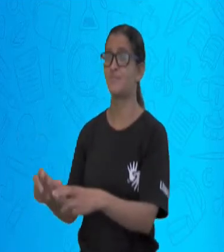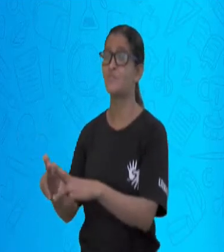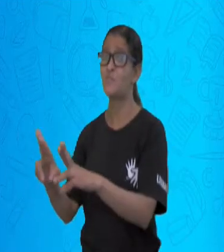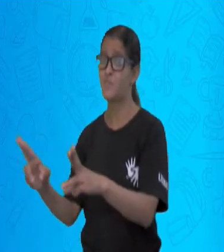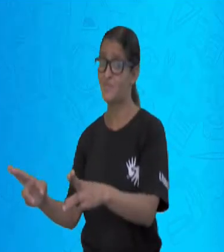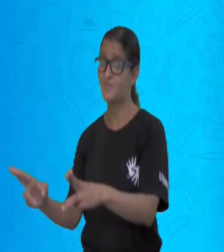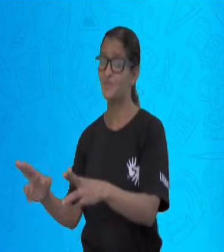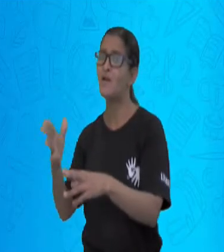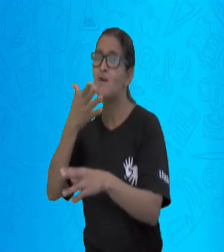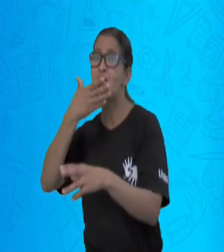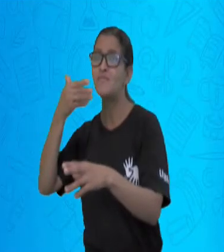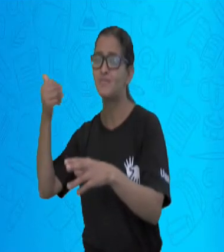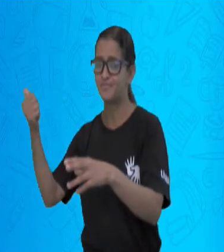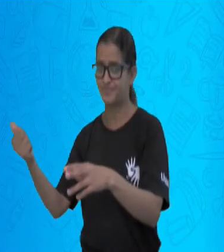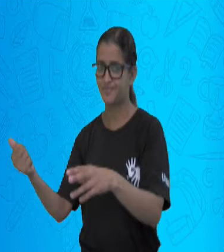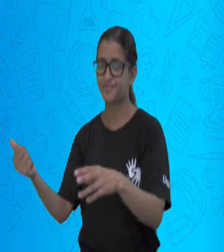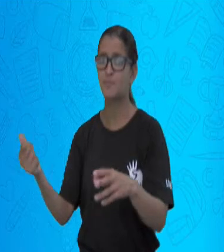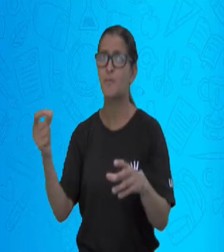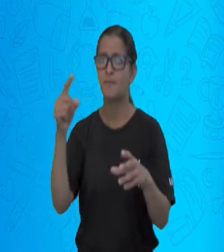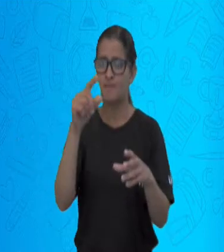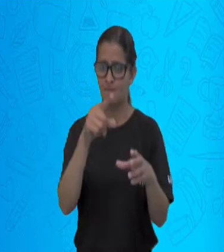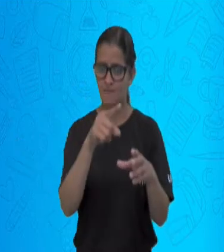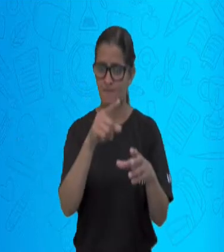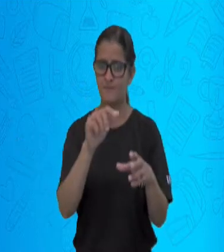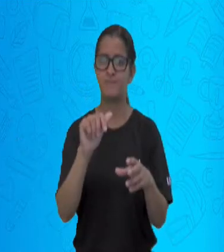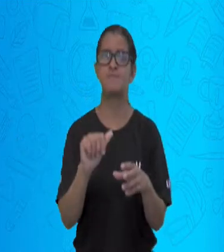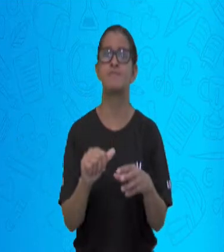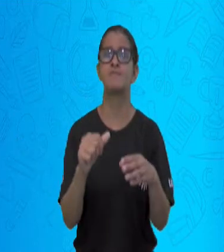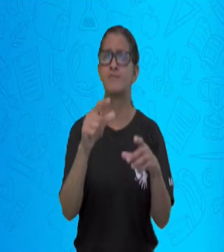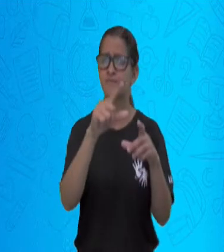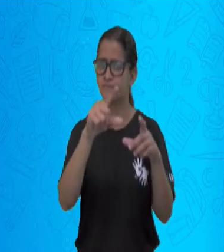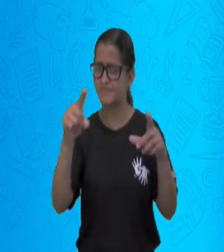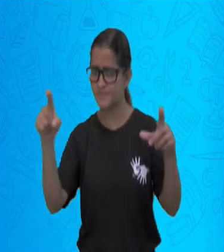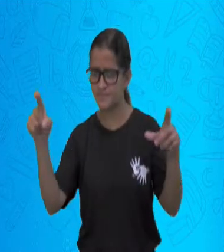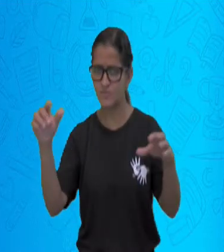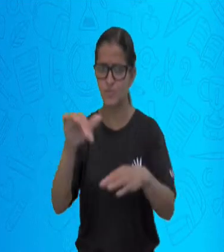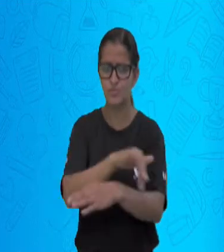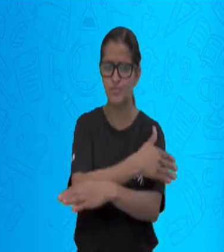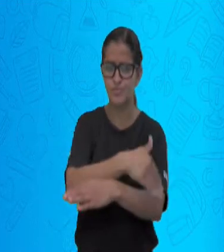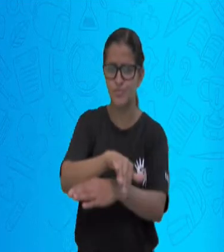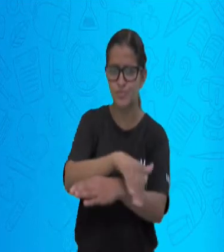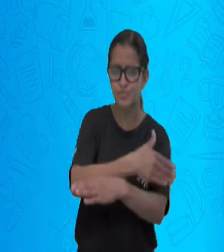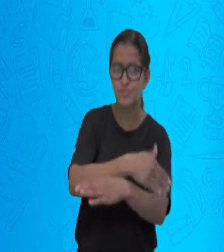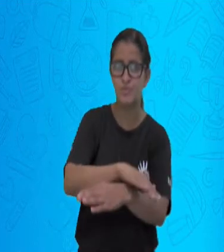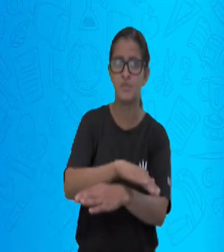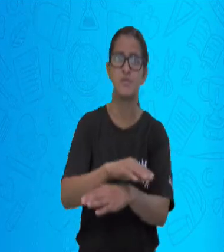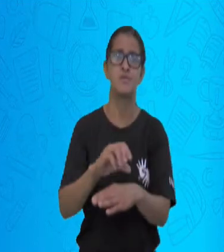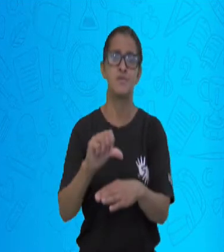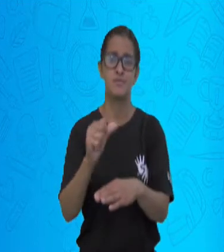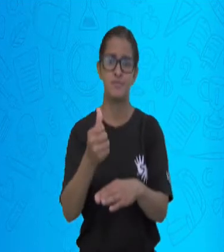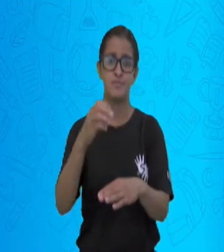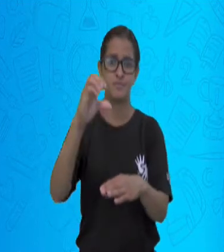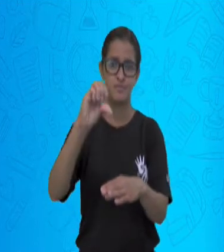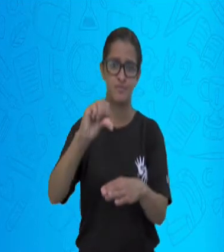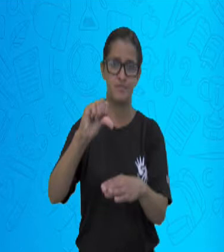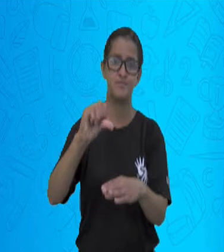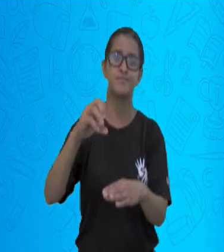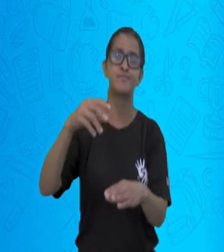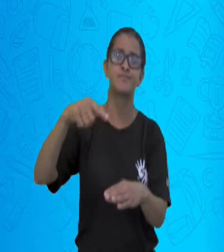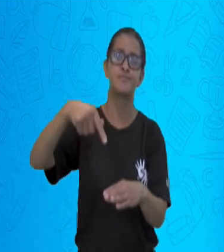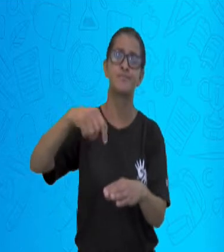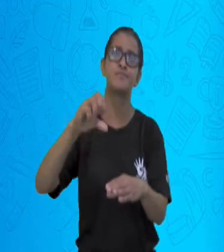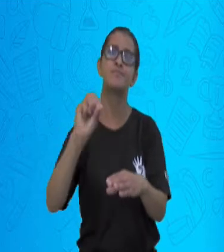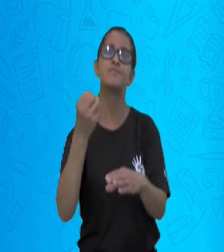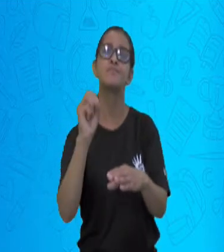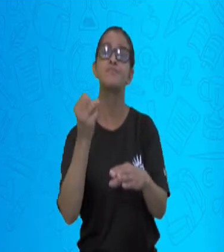uma imagem da famosa Avenida JK, no ano de 1978. Nós conseguimos ver aqui que a cidade